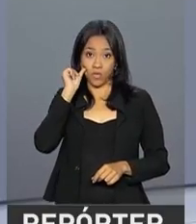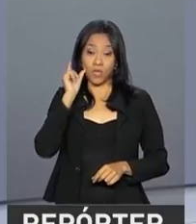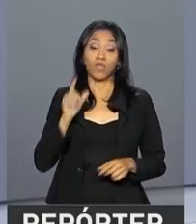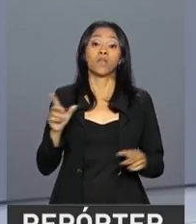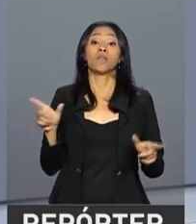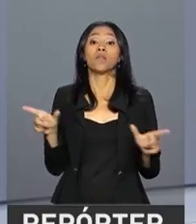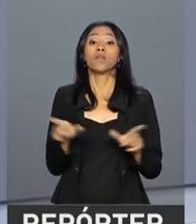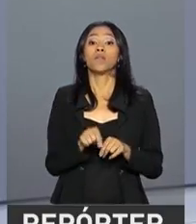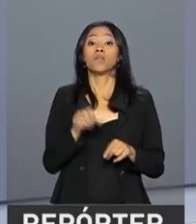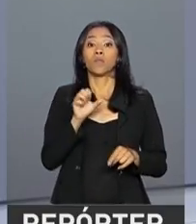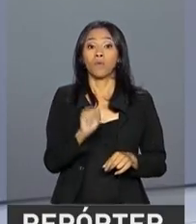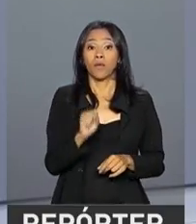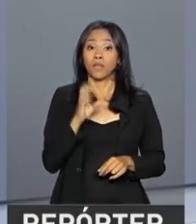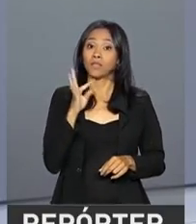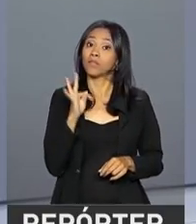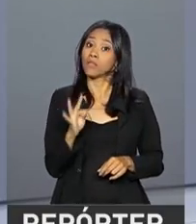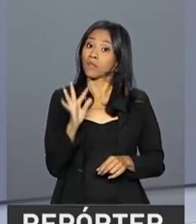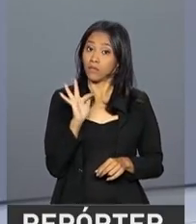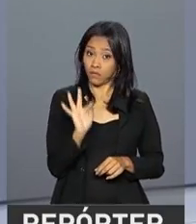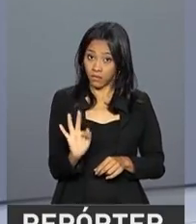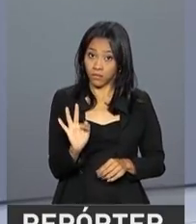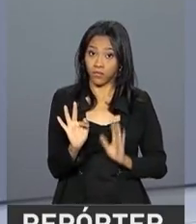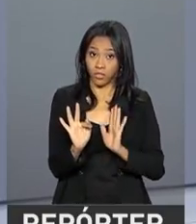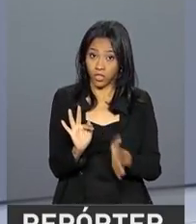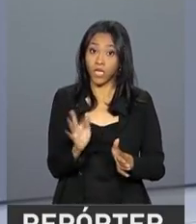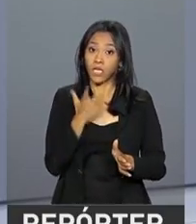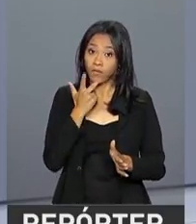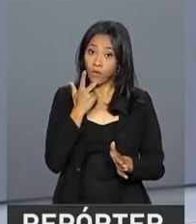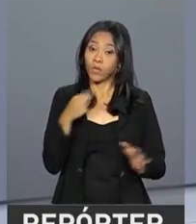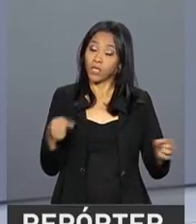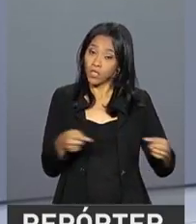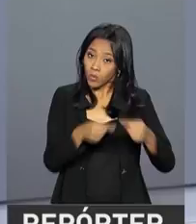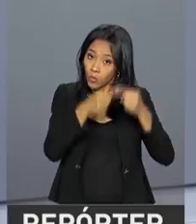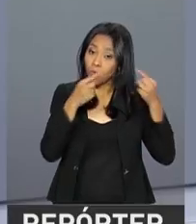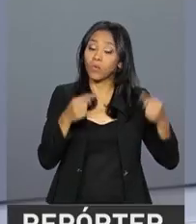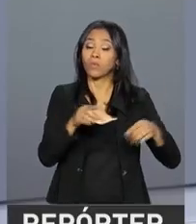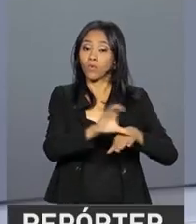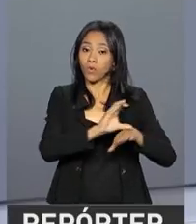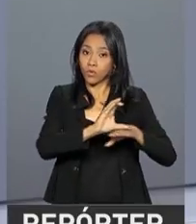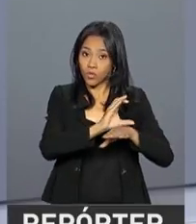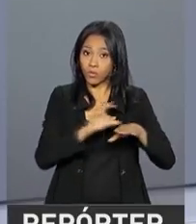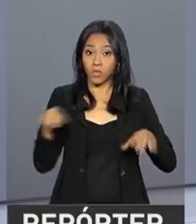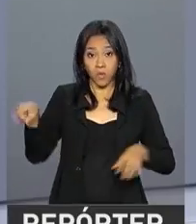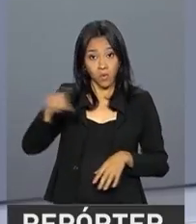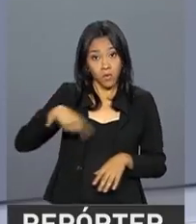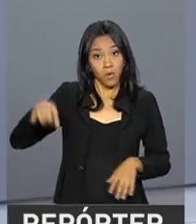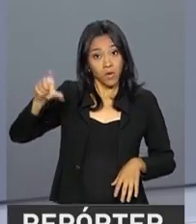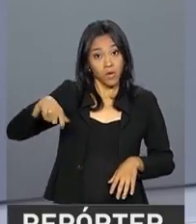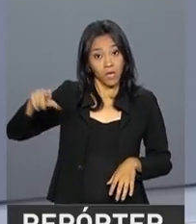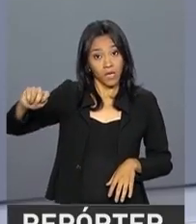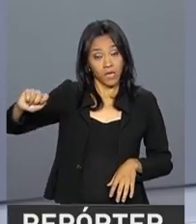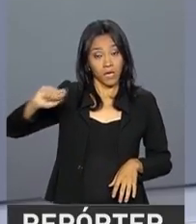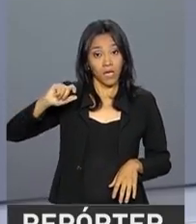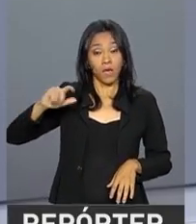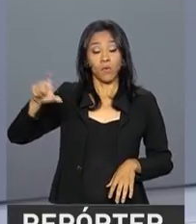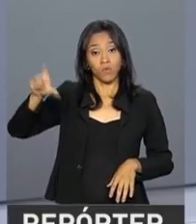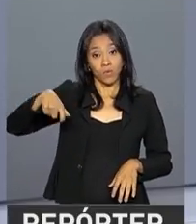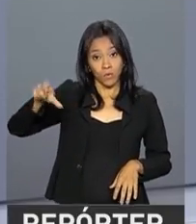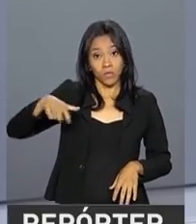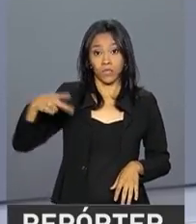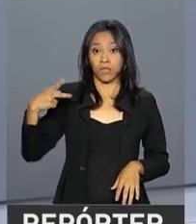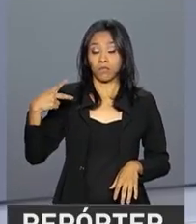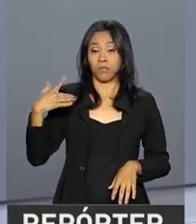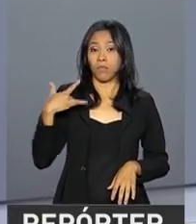por unanimidade o supremo declarou a constitucionalidade da medida os planos de saúde terão de ressarcir ao sus